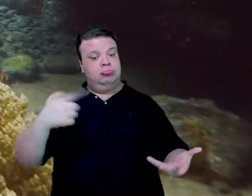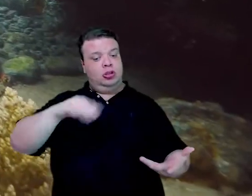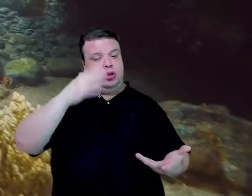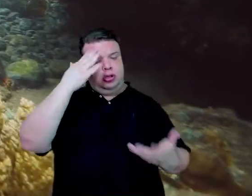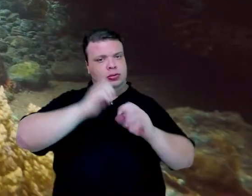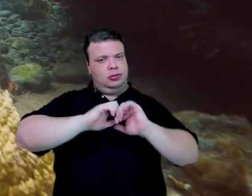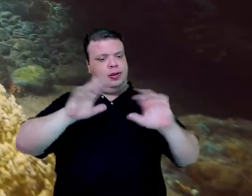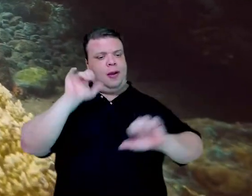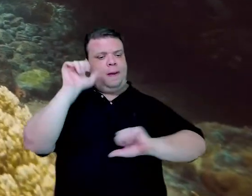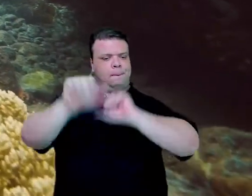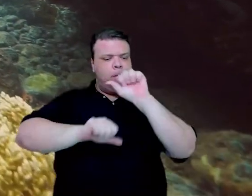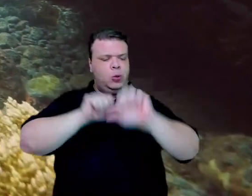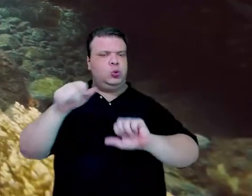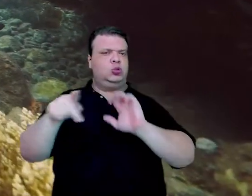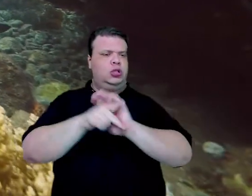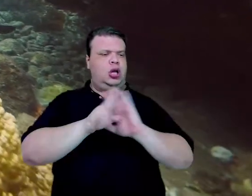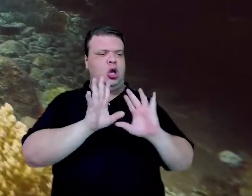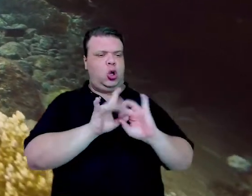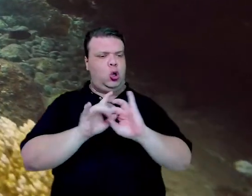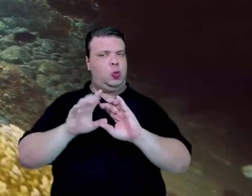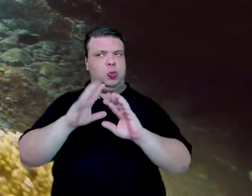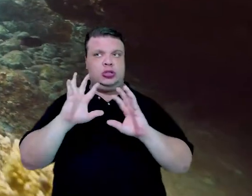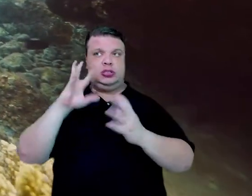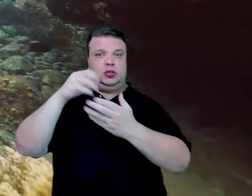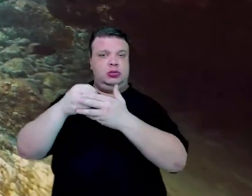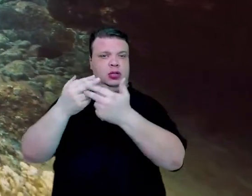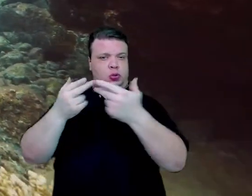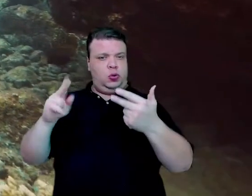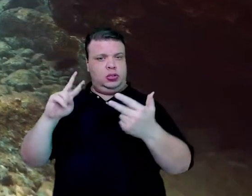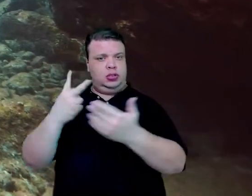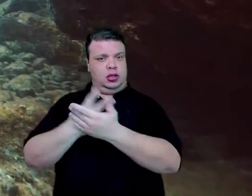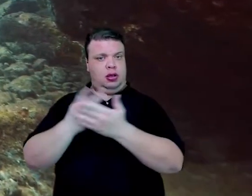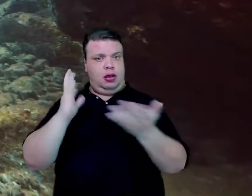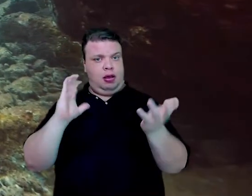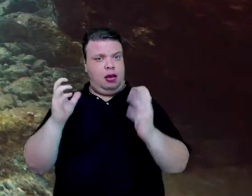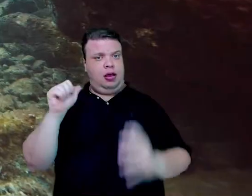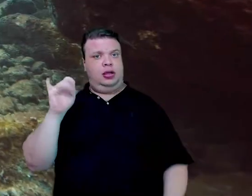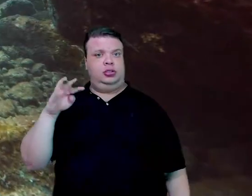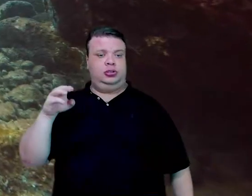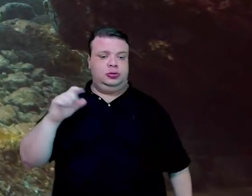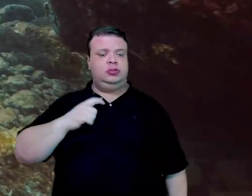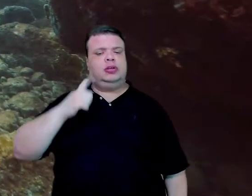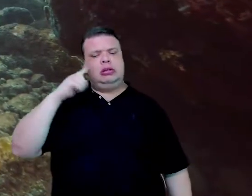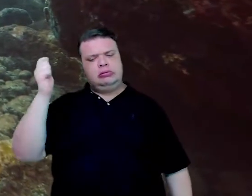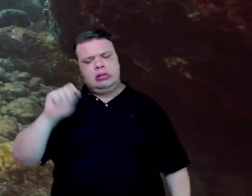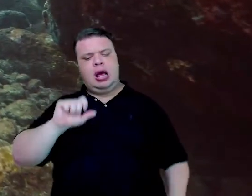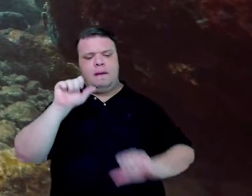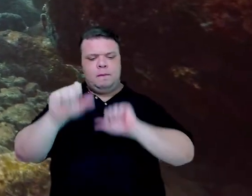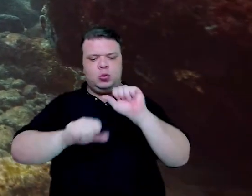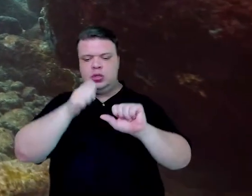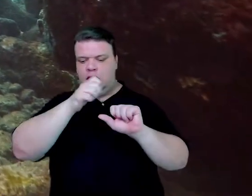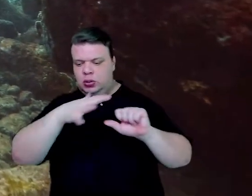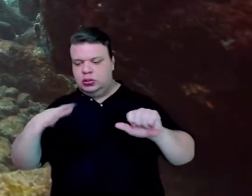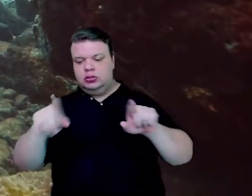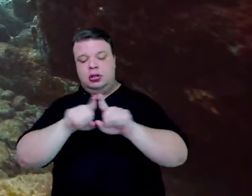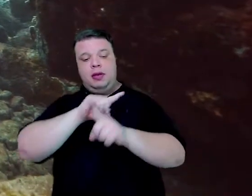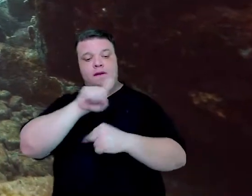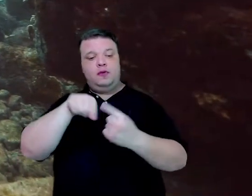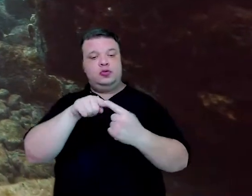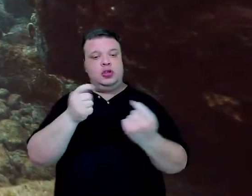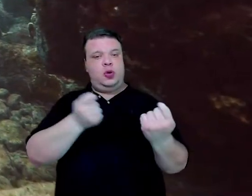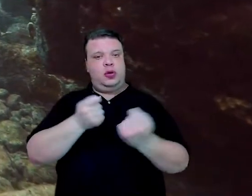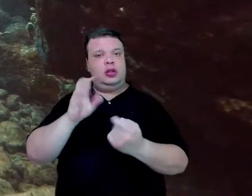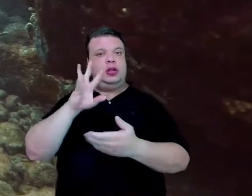da atmosfera podem levar a alterações nos oceanos e na sua função regulatória na natureza.